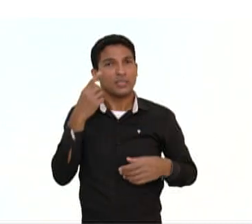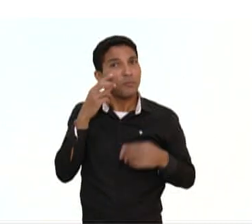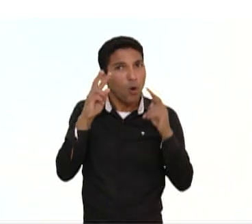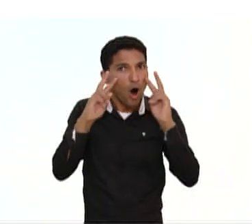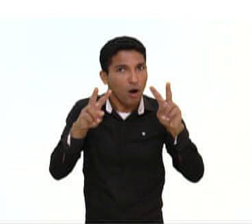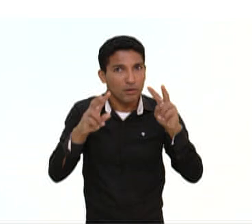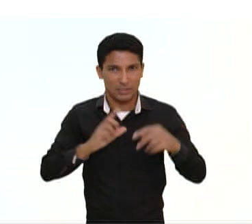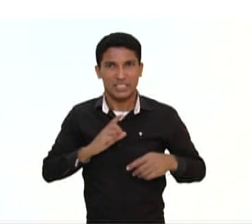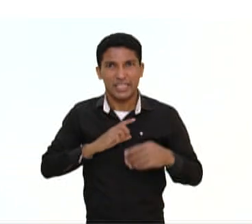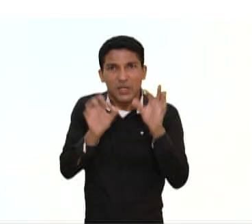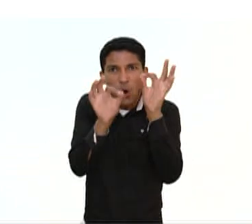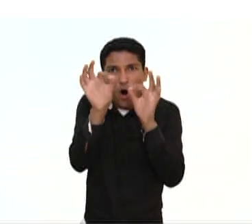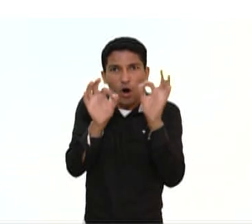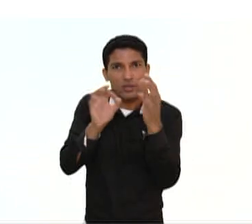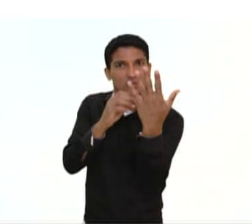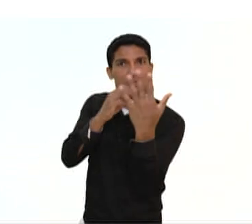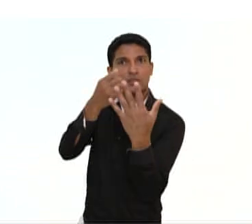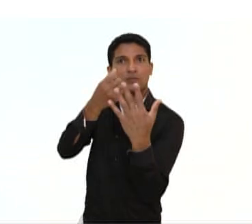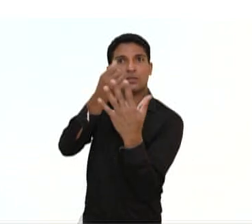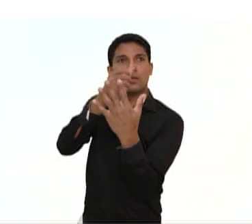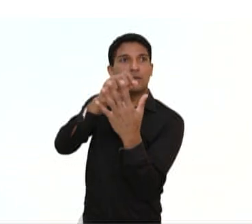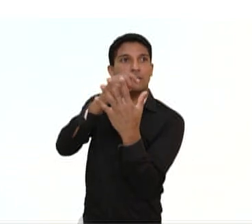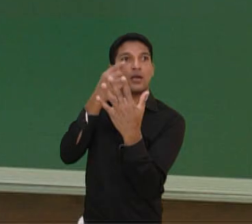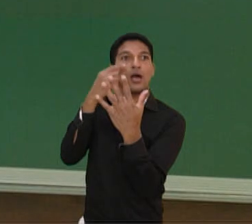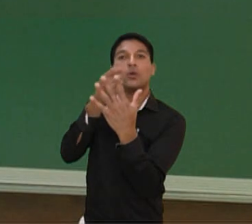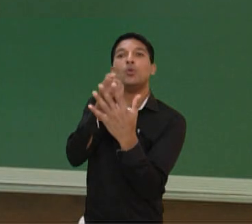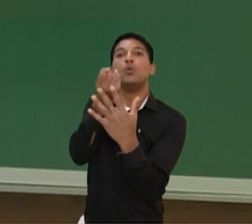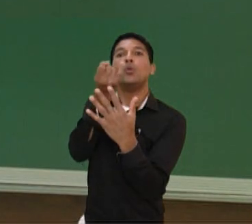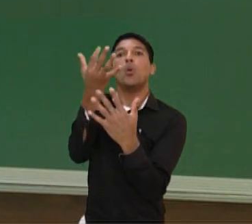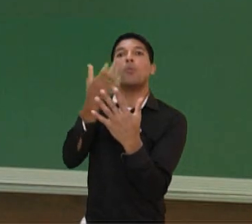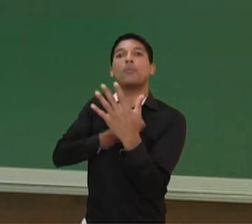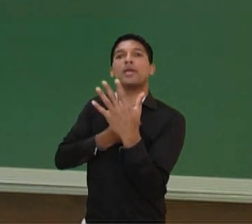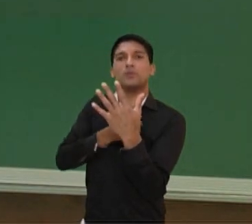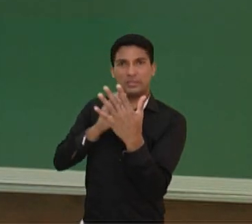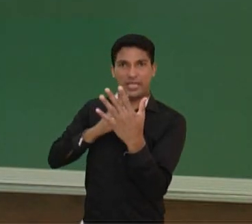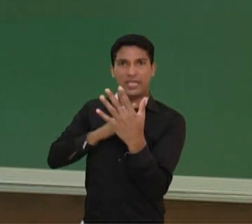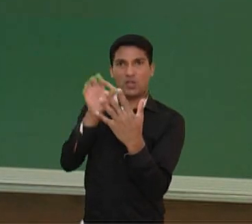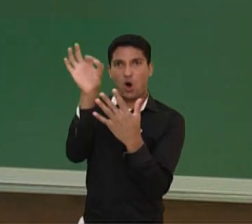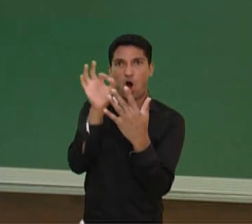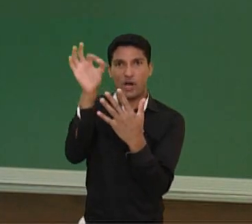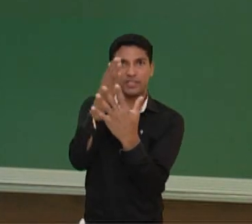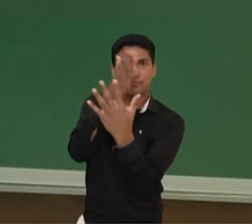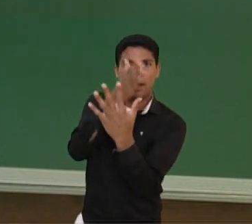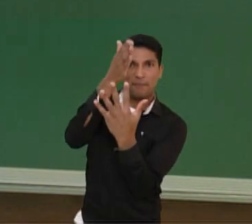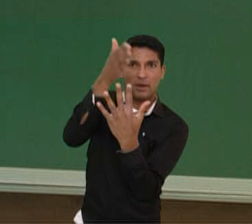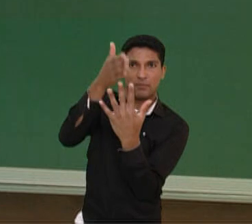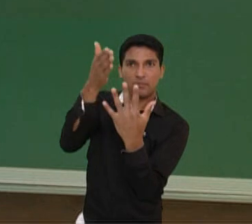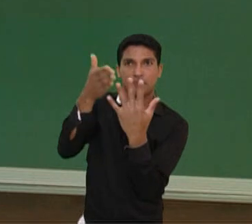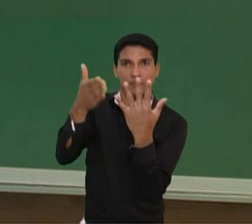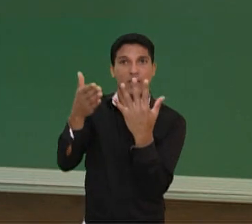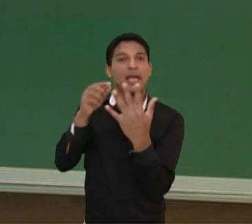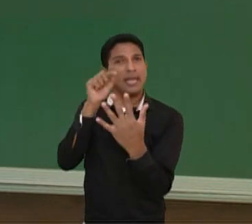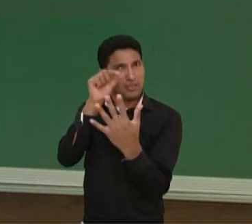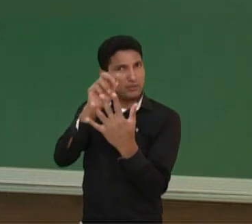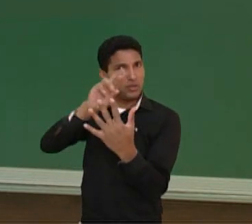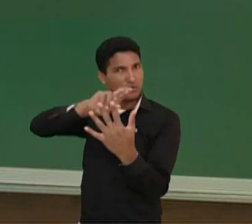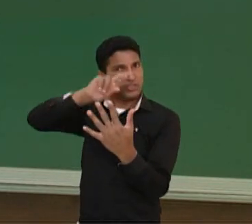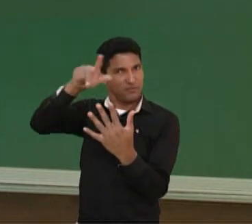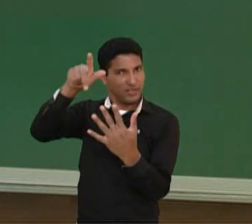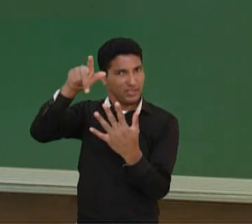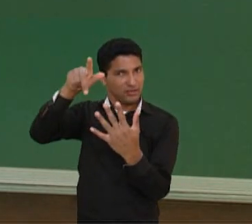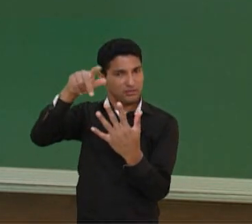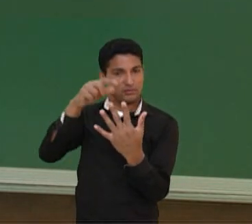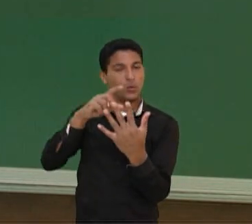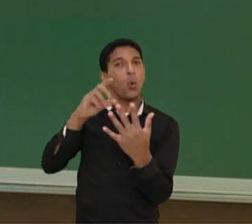elementos? Sim ou não? Tem que pensar. Os elementos são diferentes nessa ordem? Sim ou não? Pense